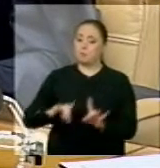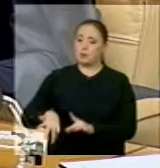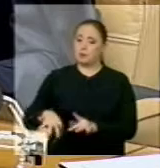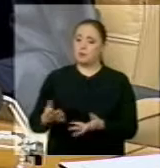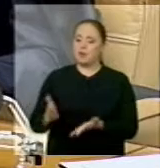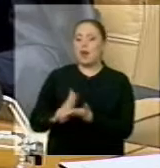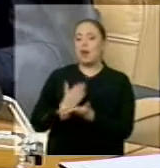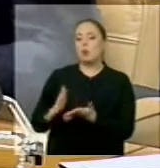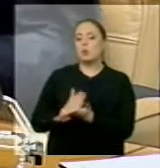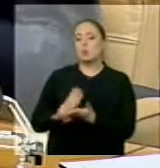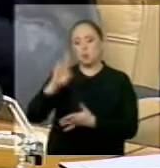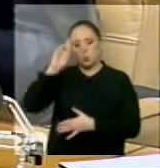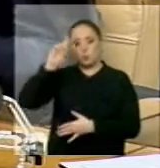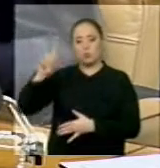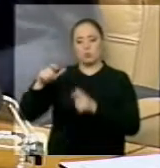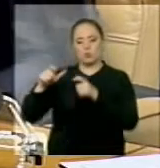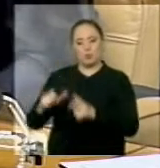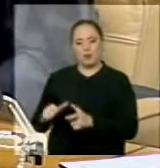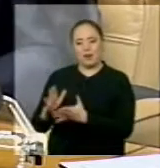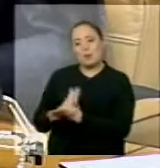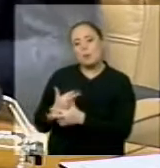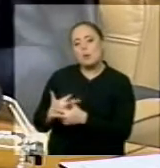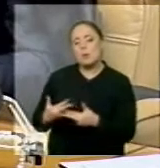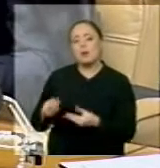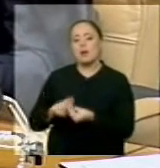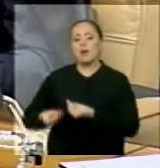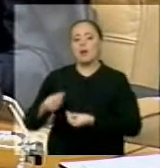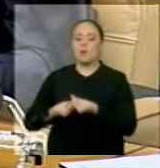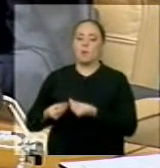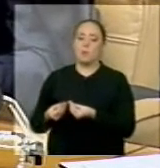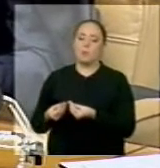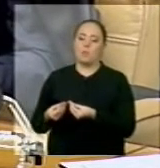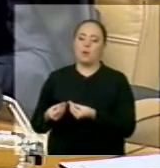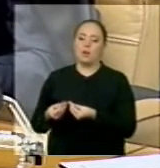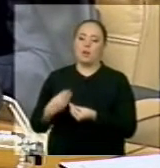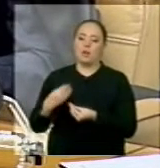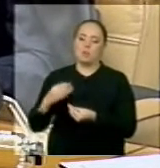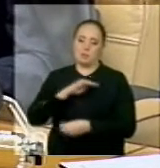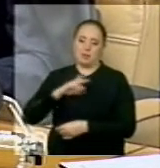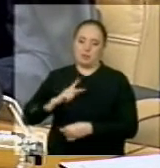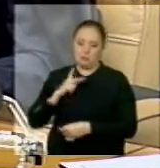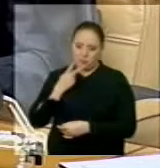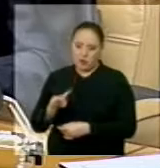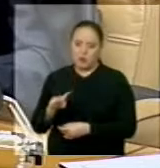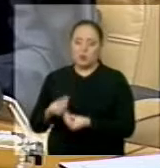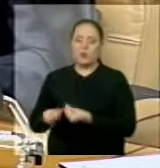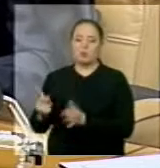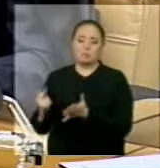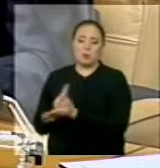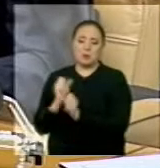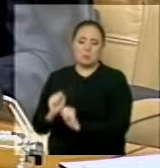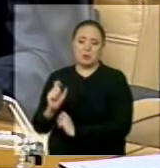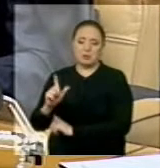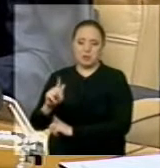pequenos proprietários. Há situações, como bem o disse na inicial o Ministério Público, até mesmo de grilagem